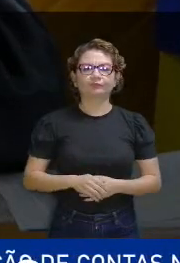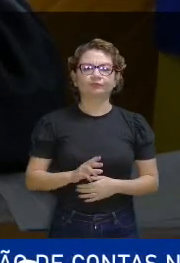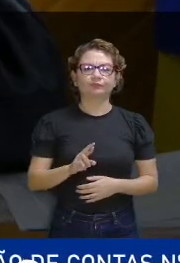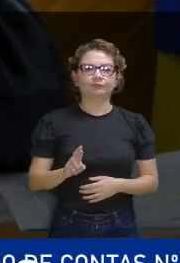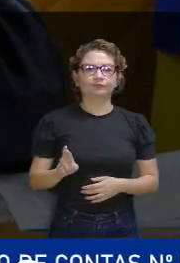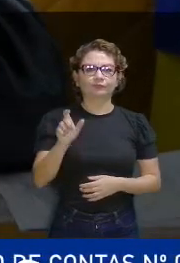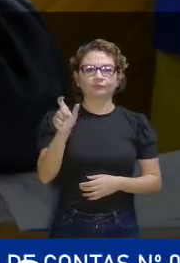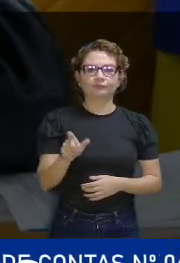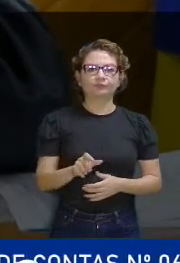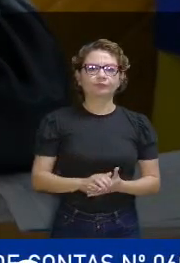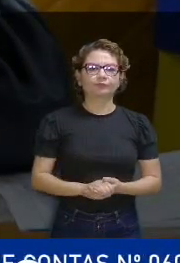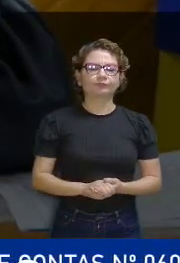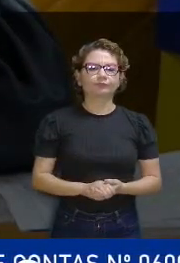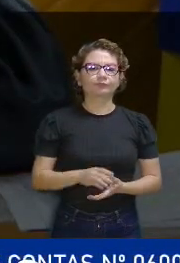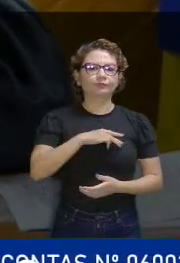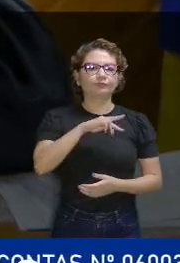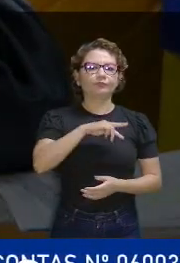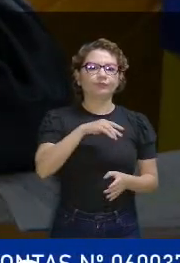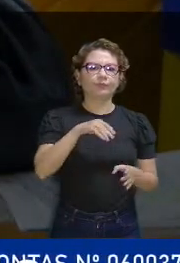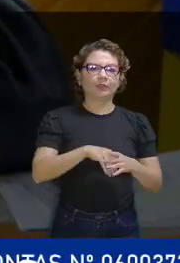turma julgadora,